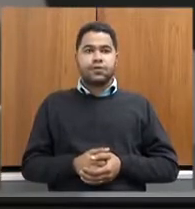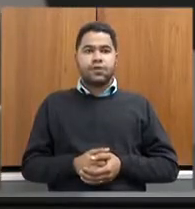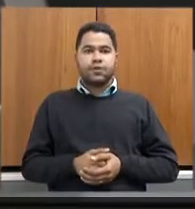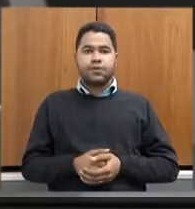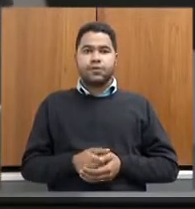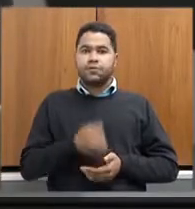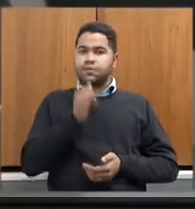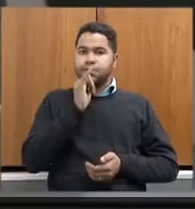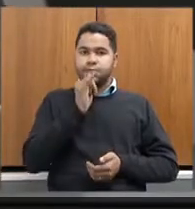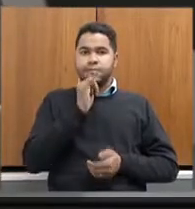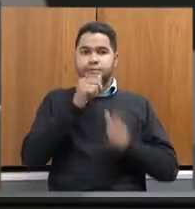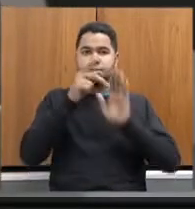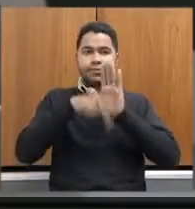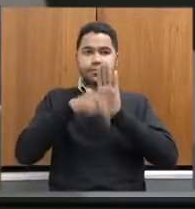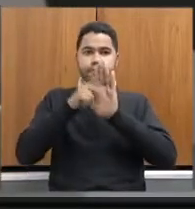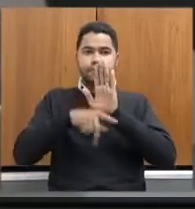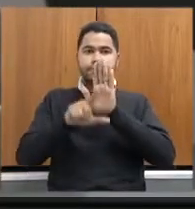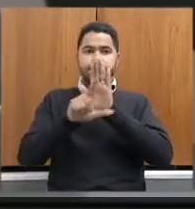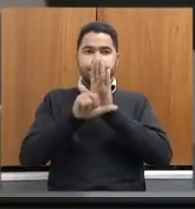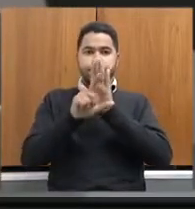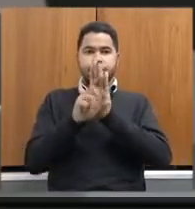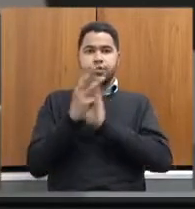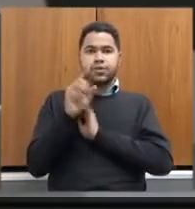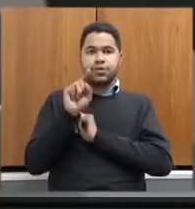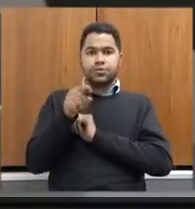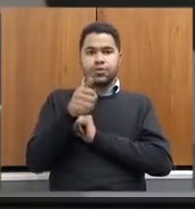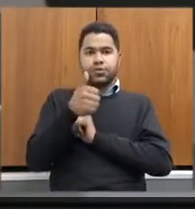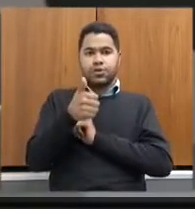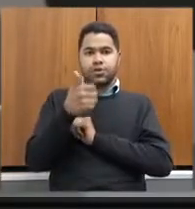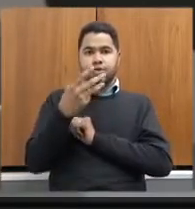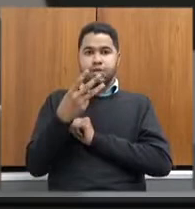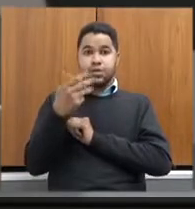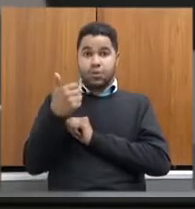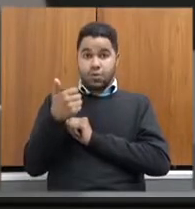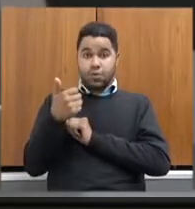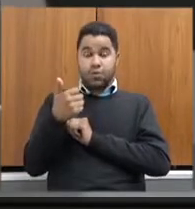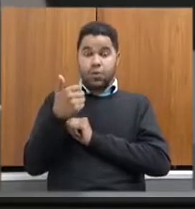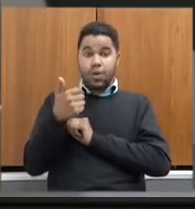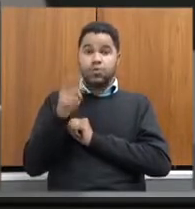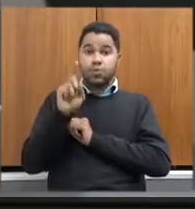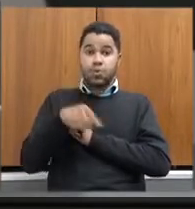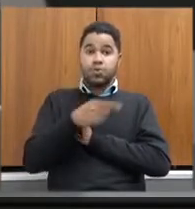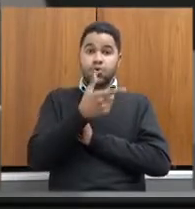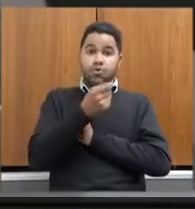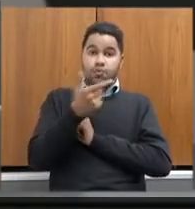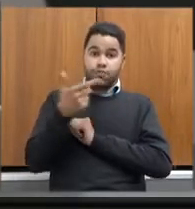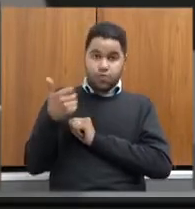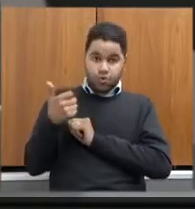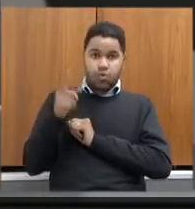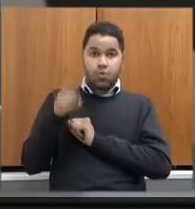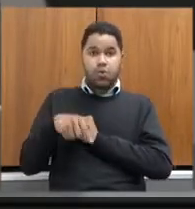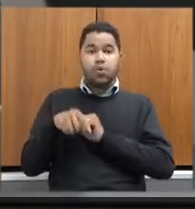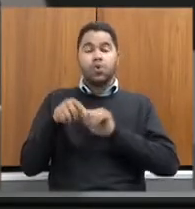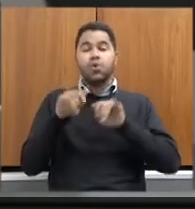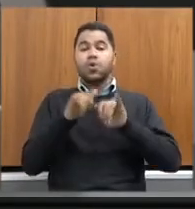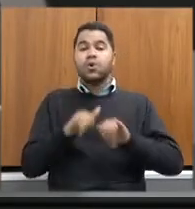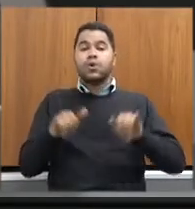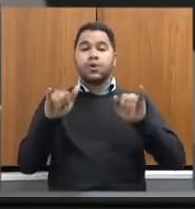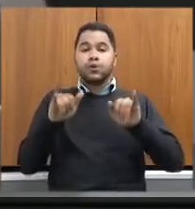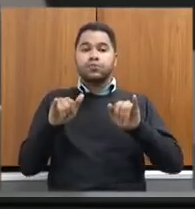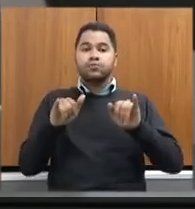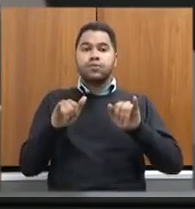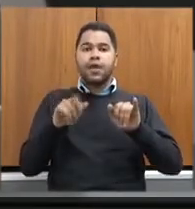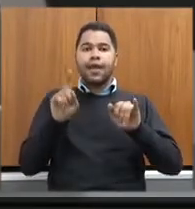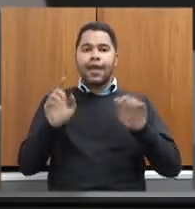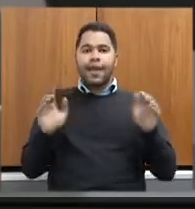o projeto Disney 3134/2013 um declara de utilidade pública à associação mais